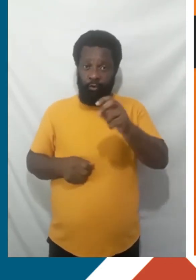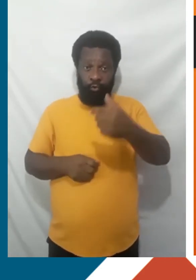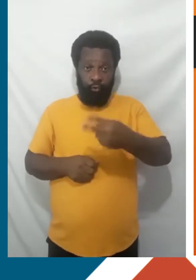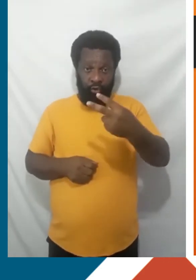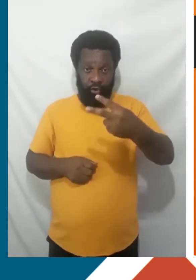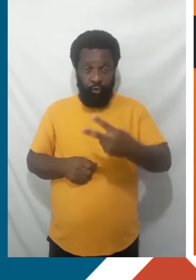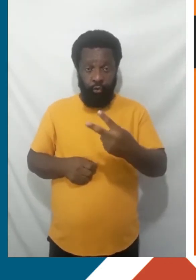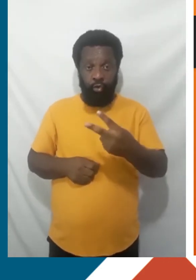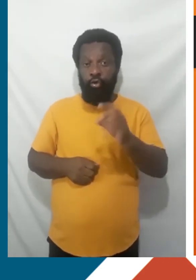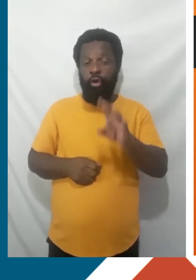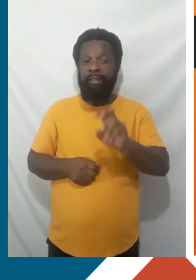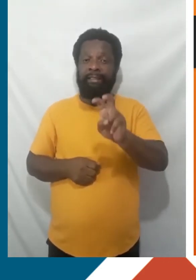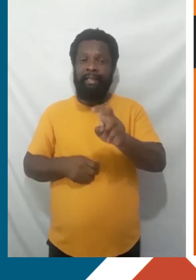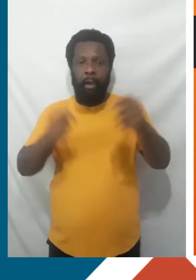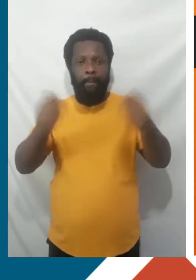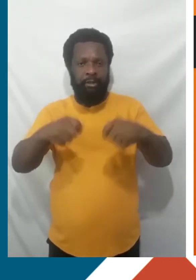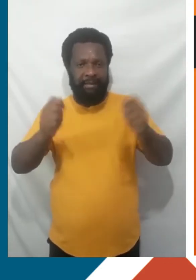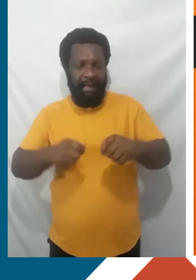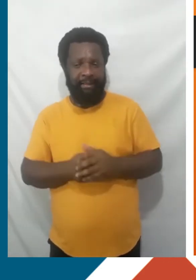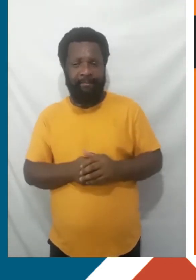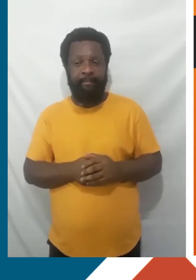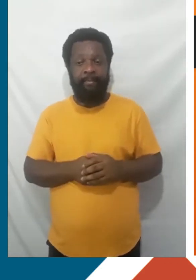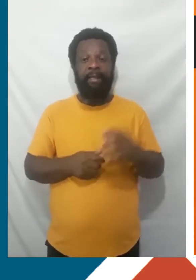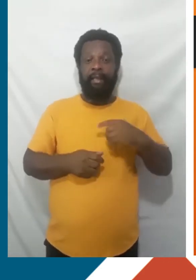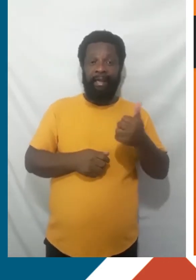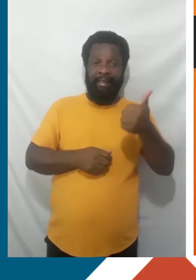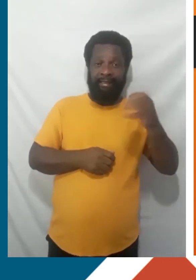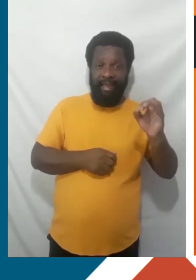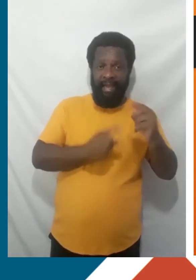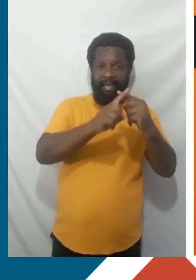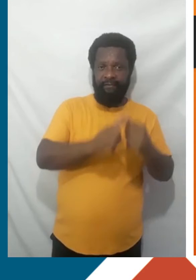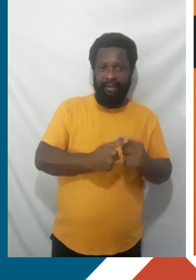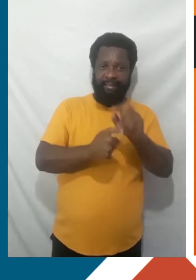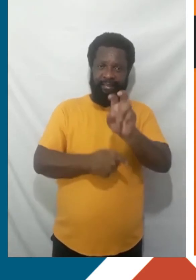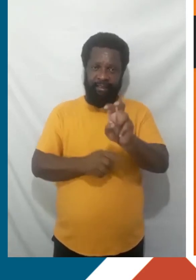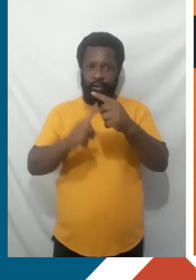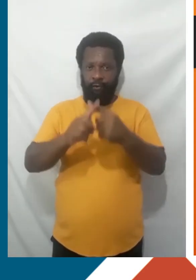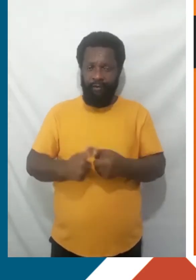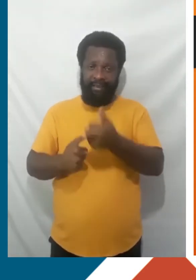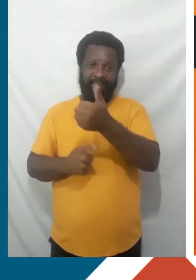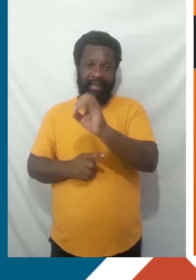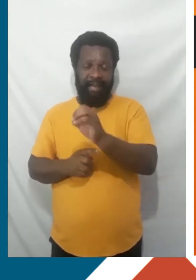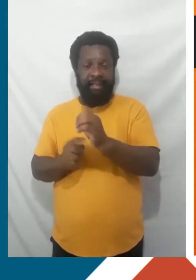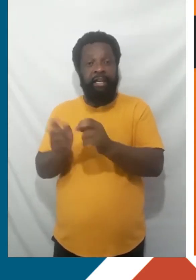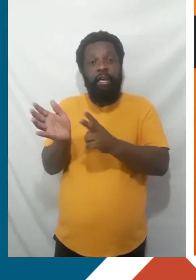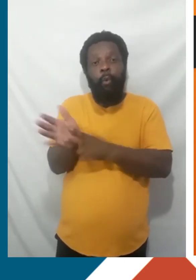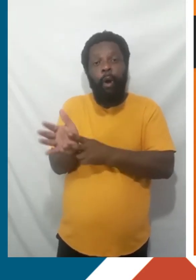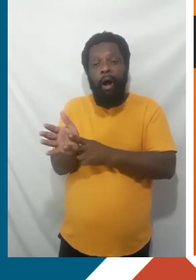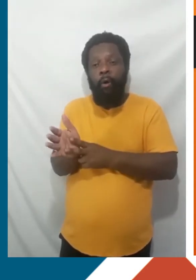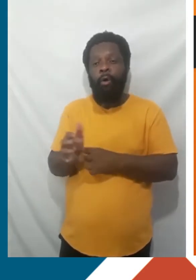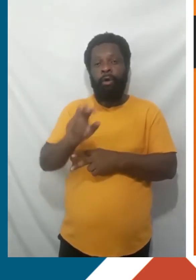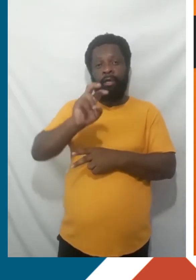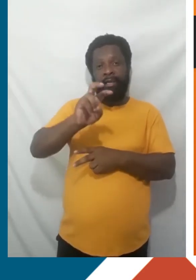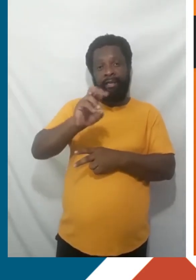possibilidades. Pelo princípio fundamental da contagem, temos 10 vezes 5 vezes 10, o que